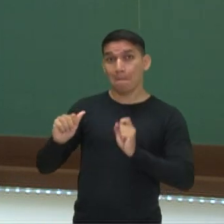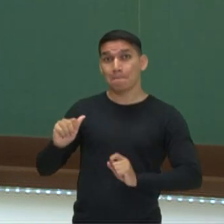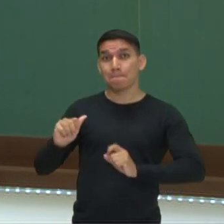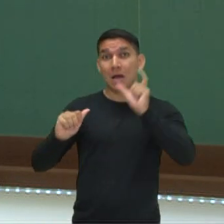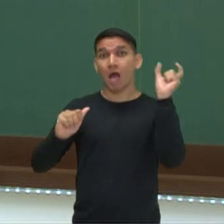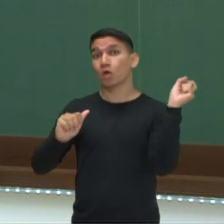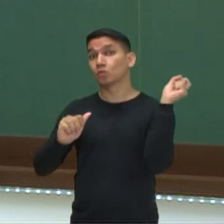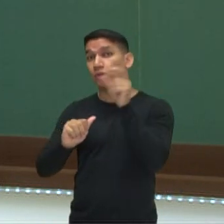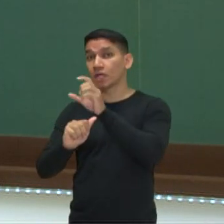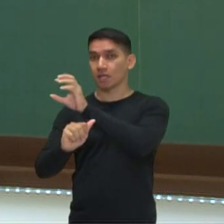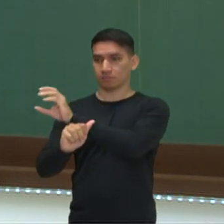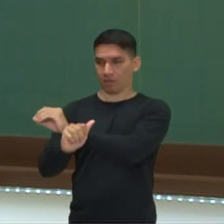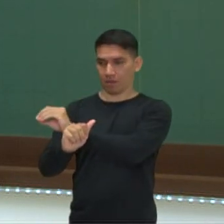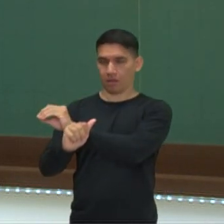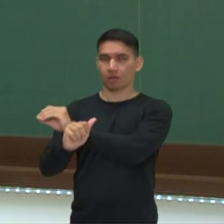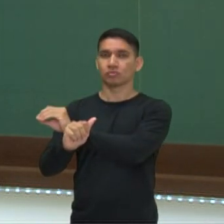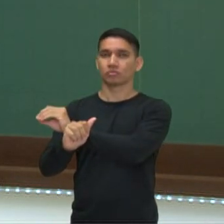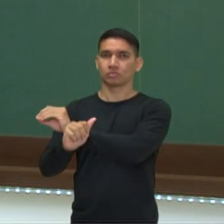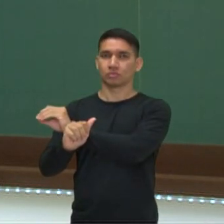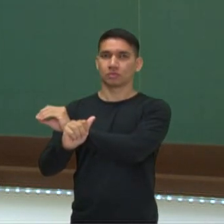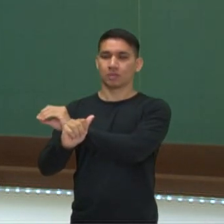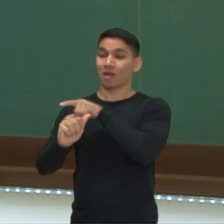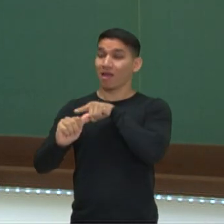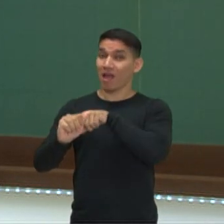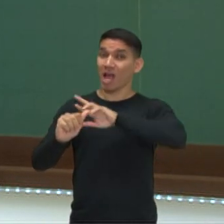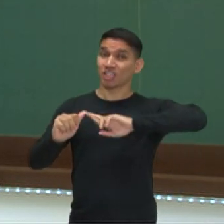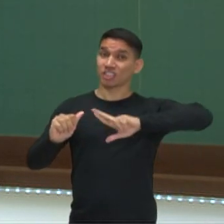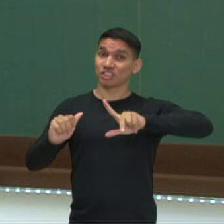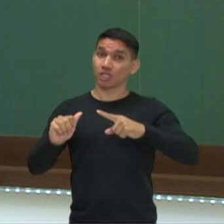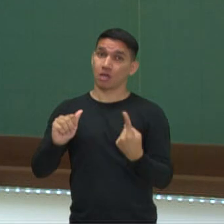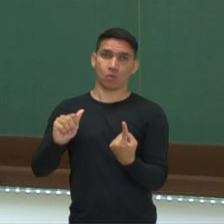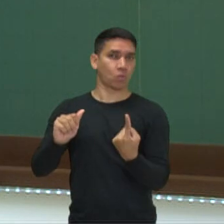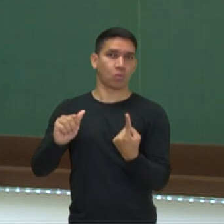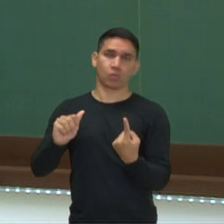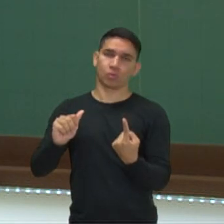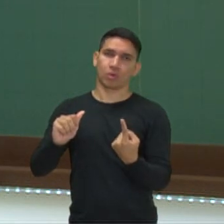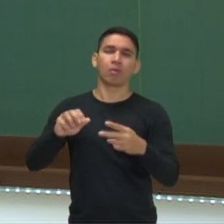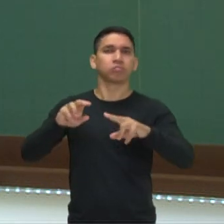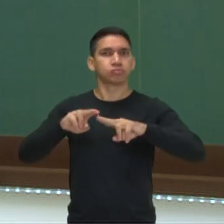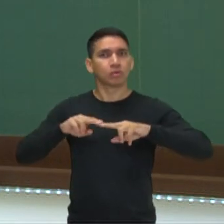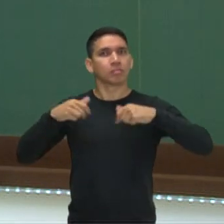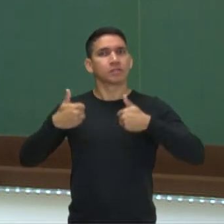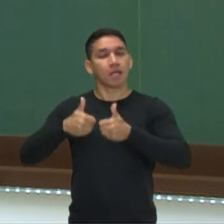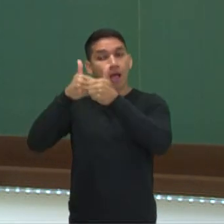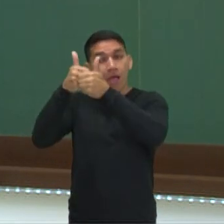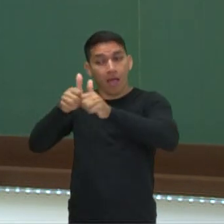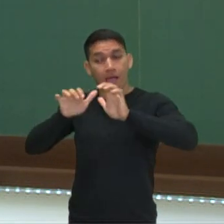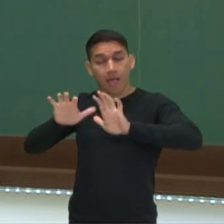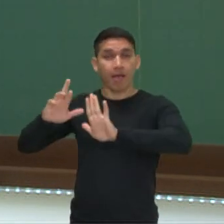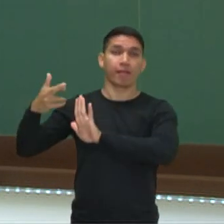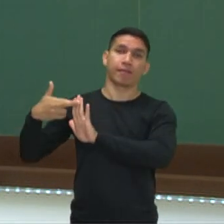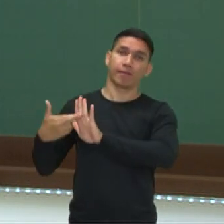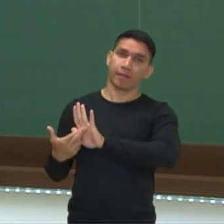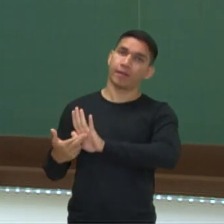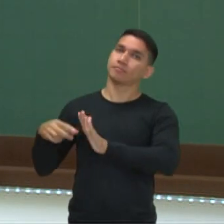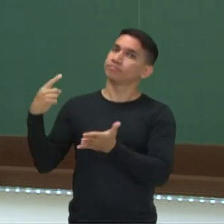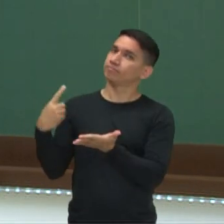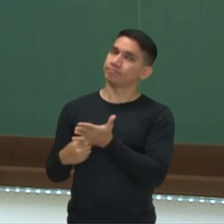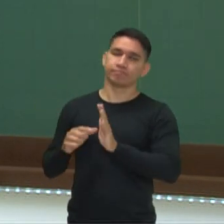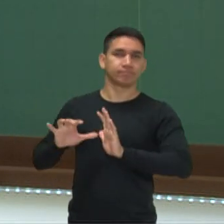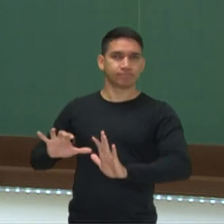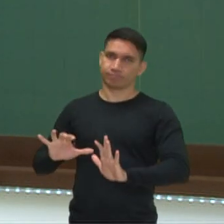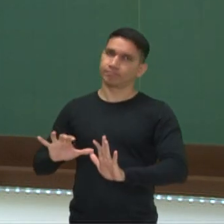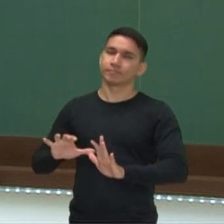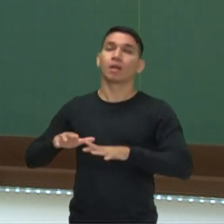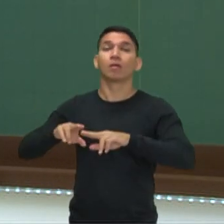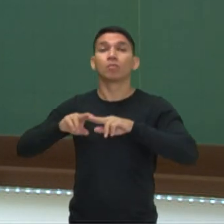que zero e também o A diferente de 1. Então, a gente tem que respeitar essa condição de existência.